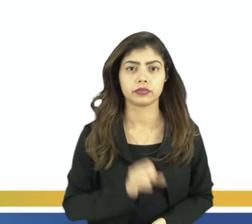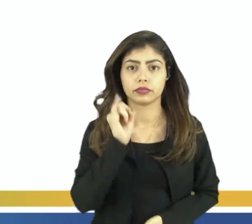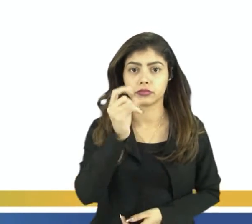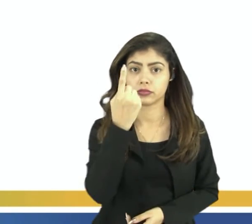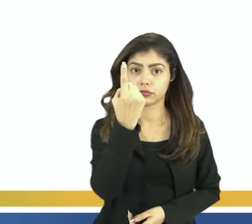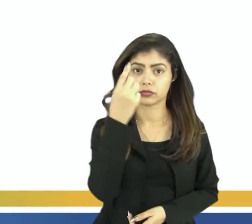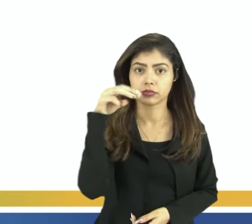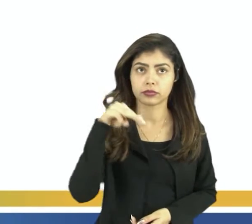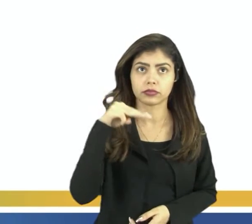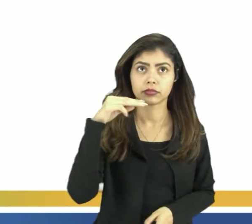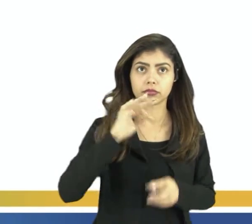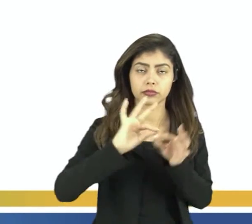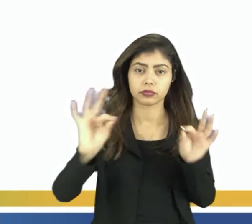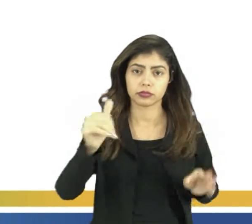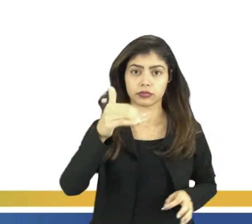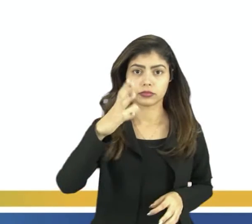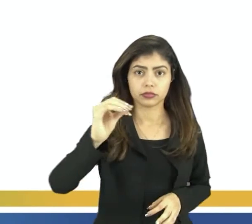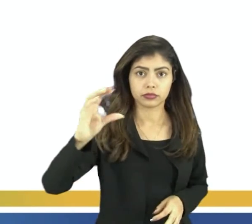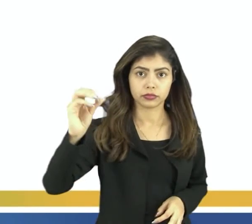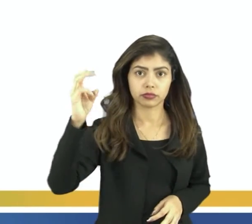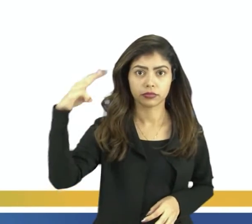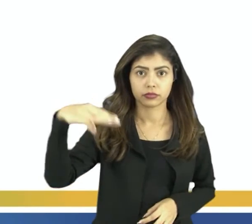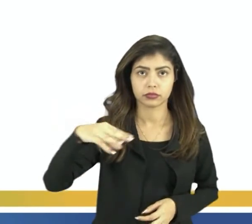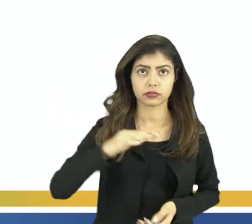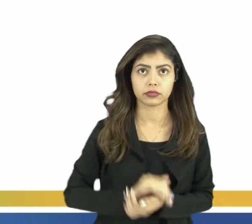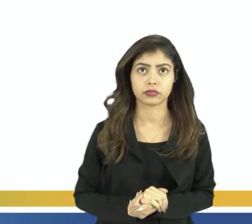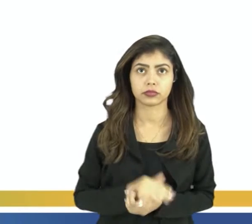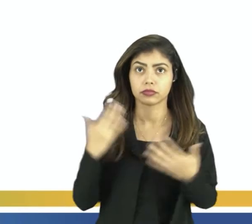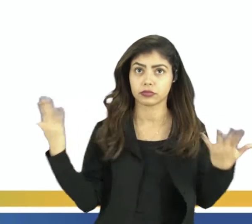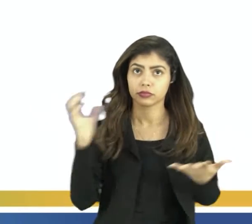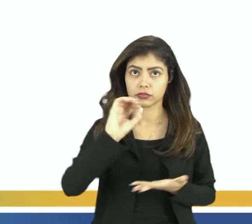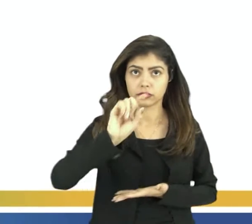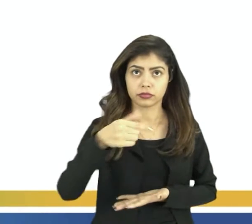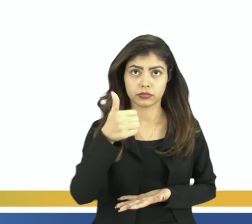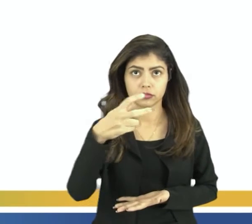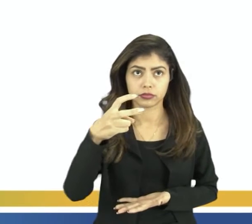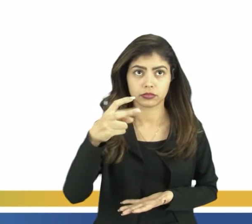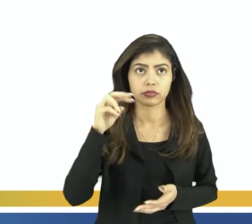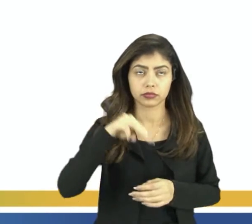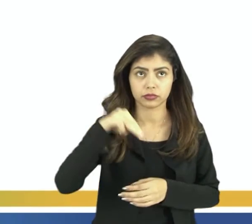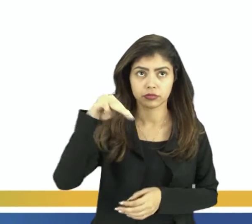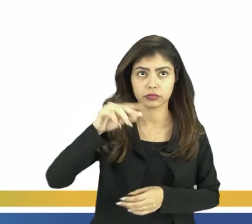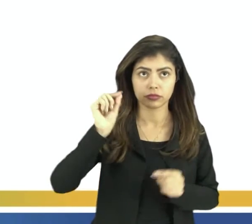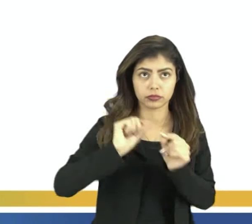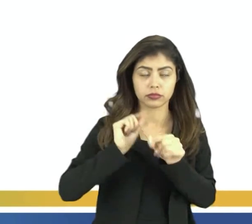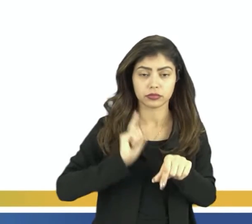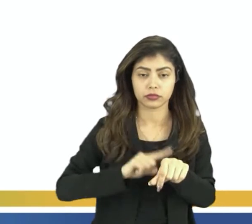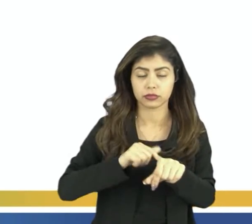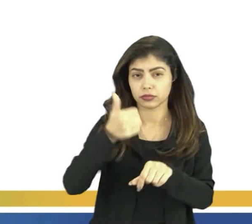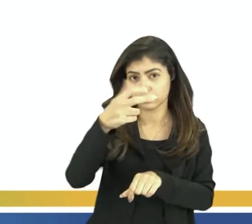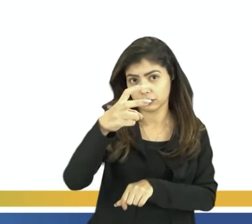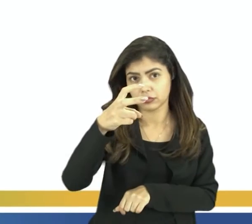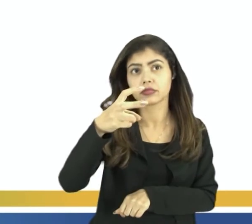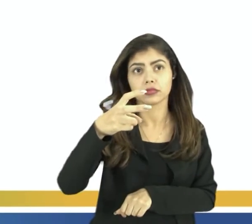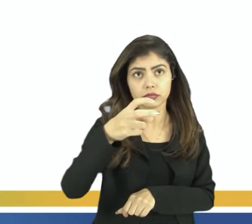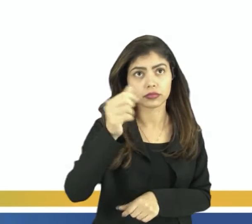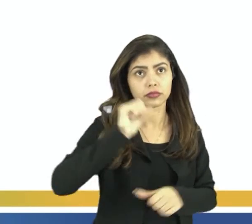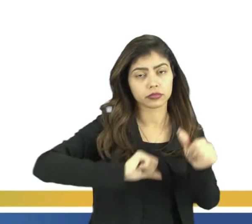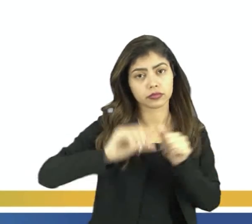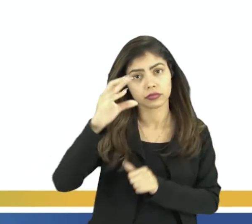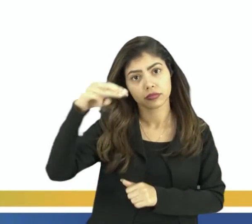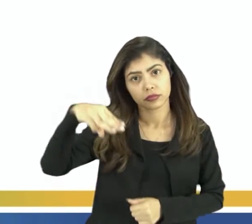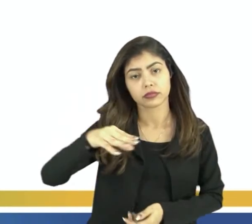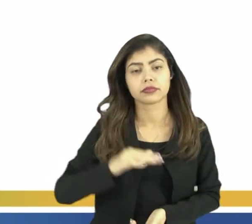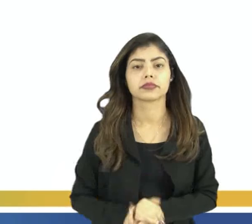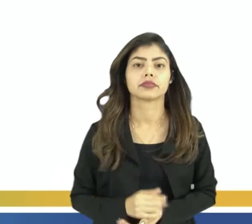Se 1 metro equivale a 100 centímetros, então 0,15 metro equivale a 15 centímetros, fazendo a